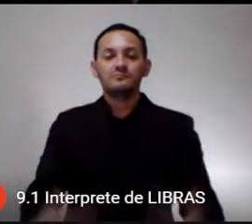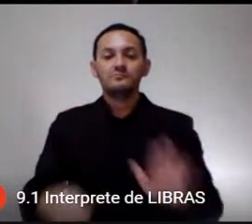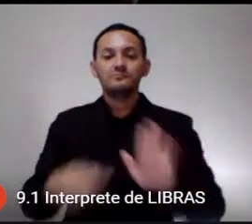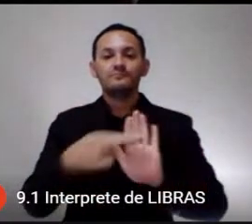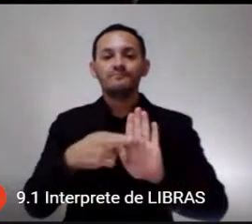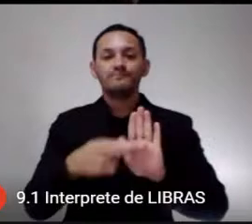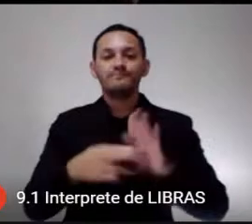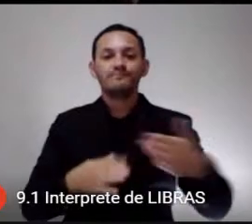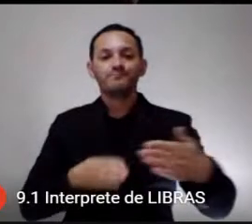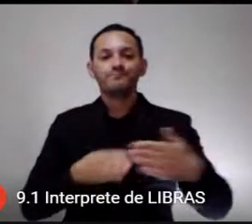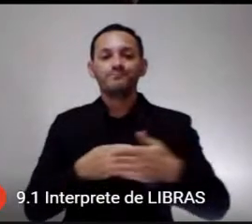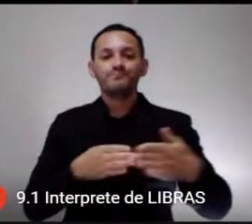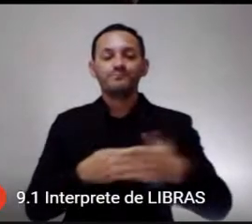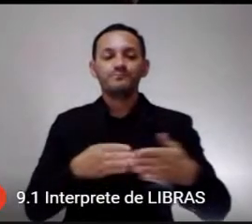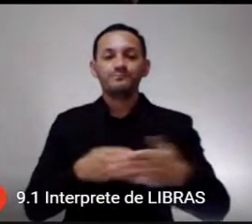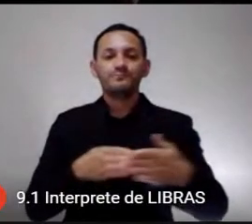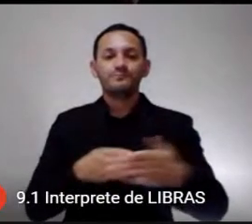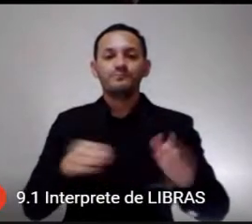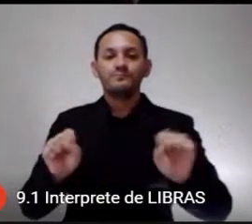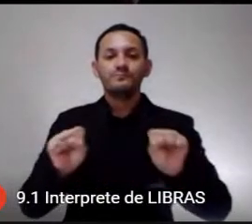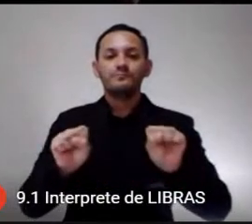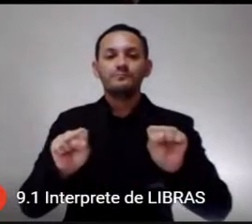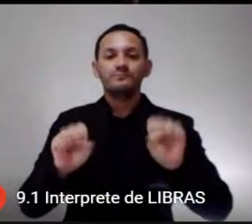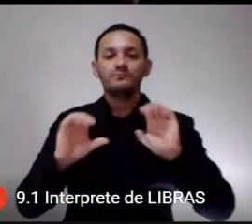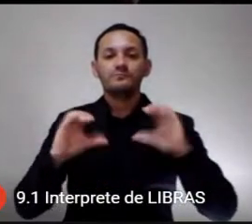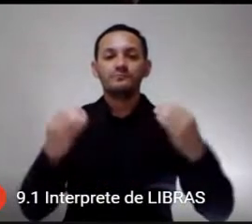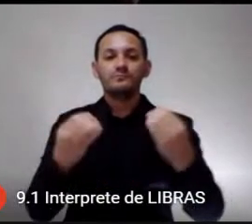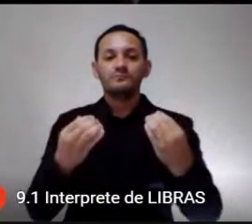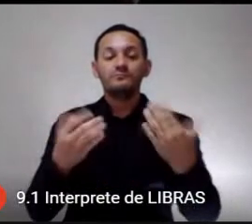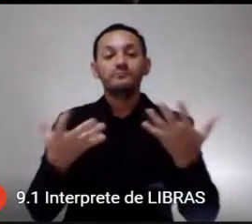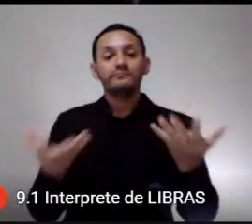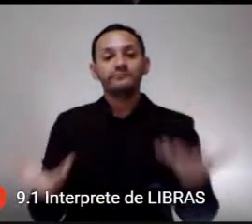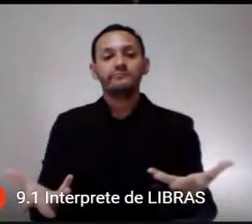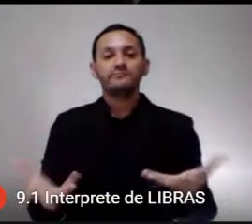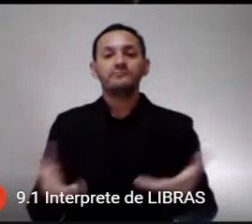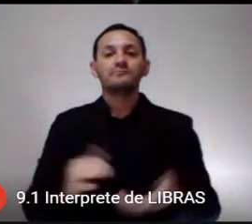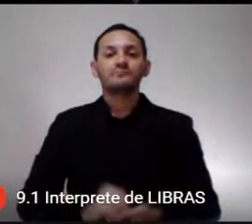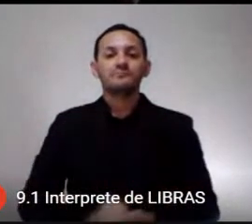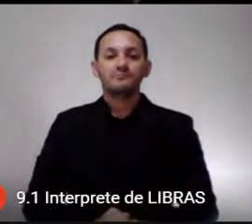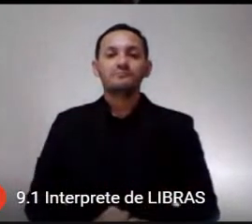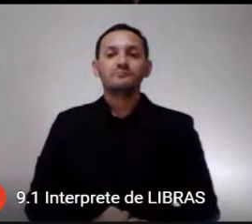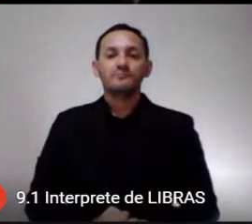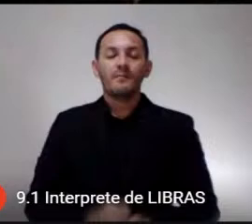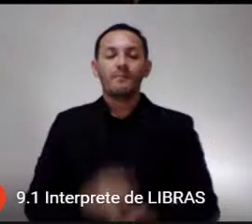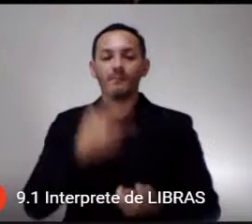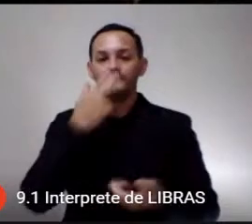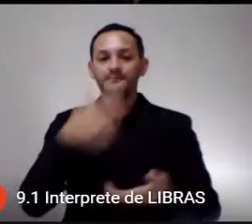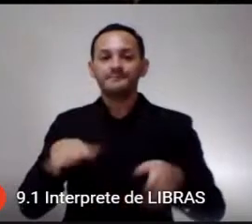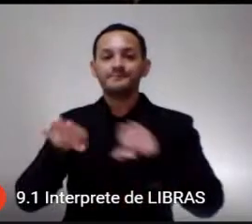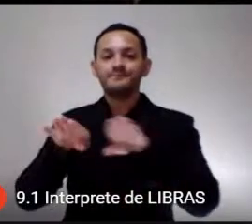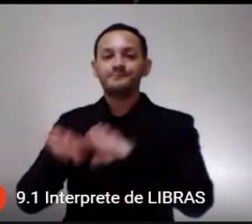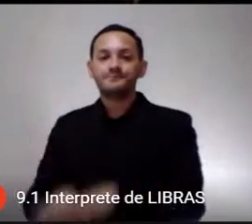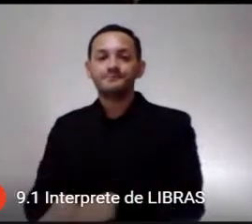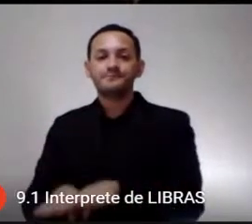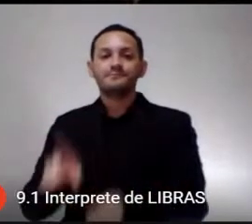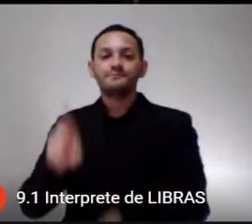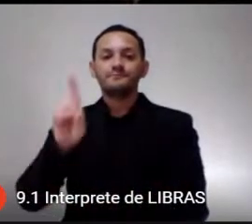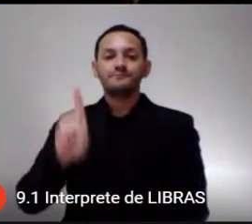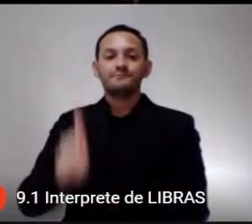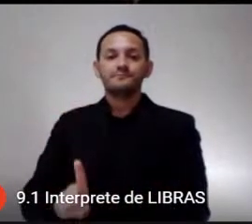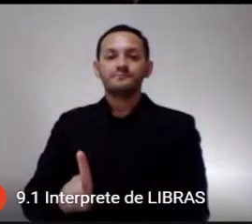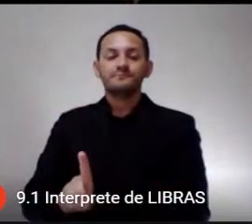cidadania seria o mesmo que, mesmo que de forma reflexa, suprimir os direitos políticos dos